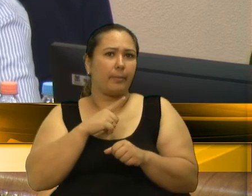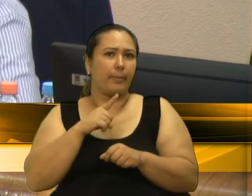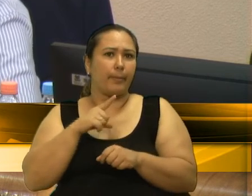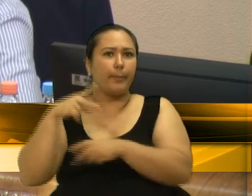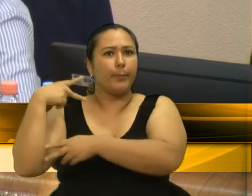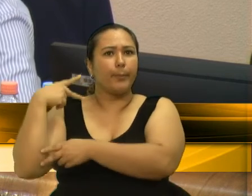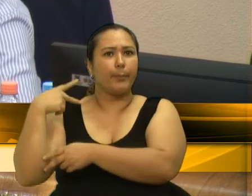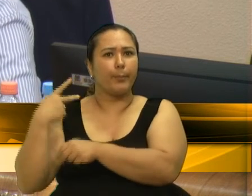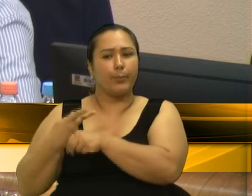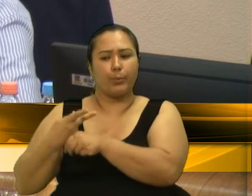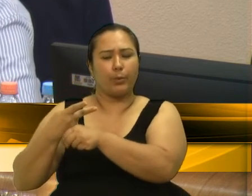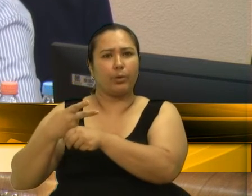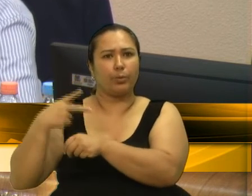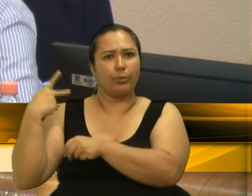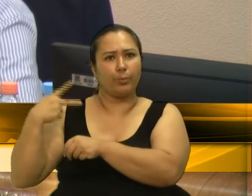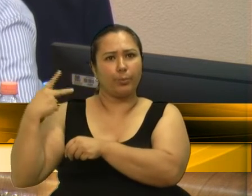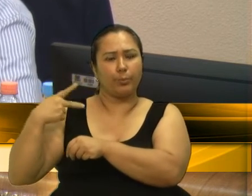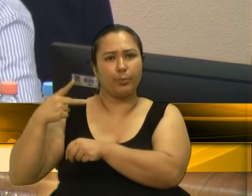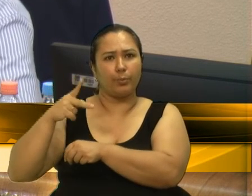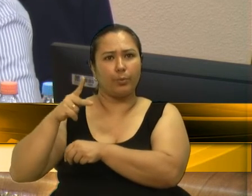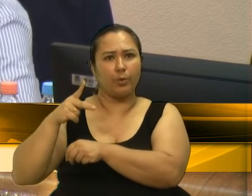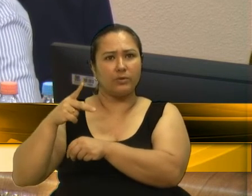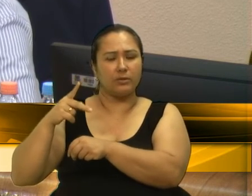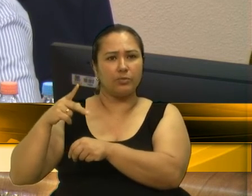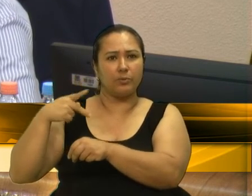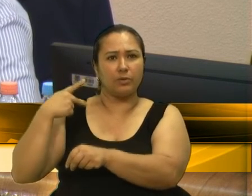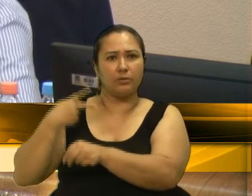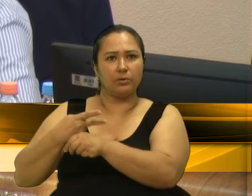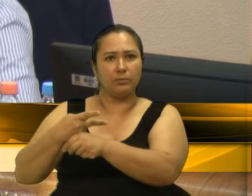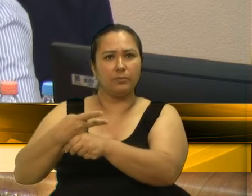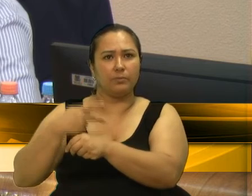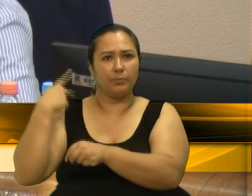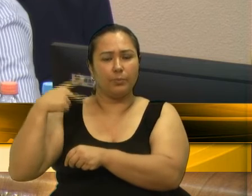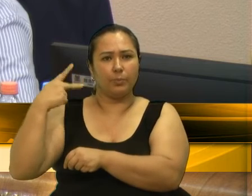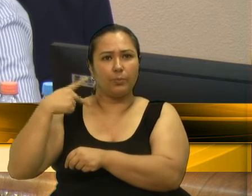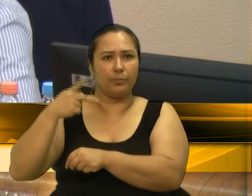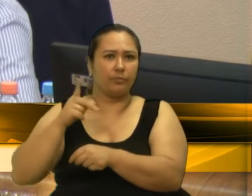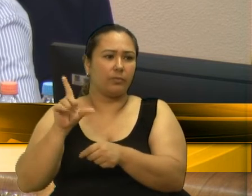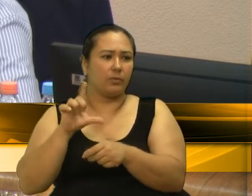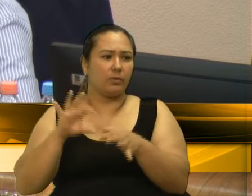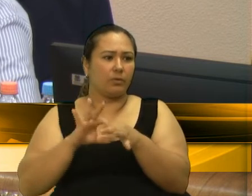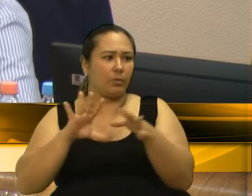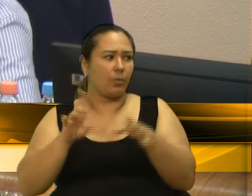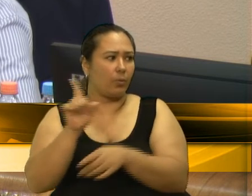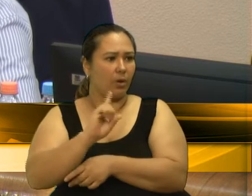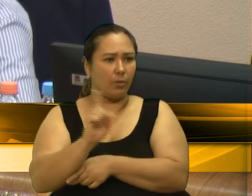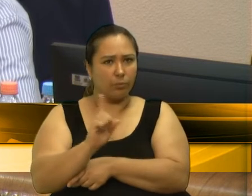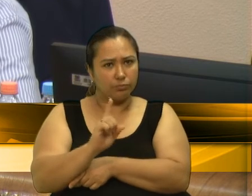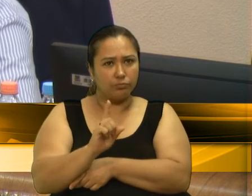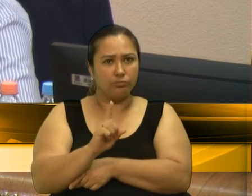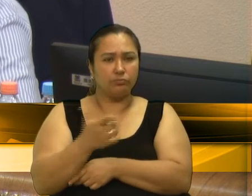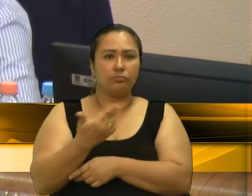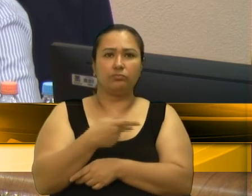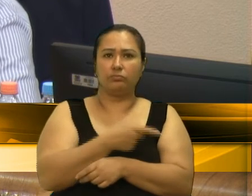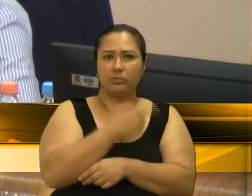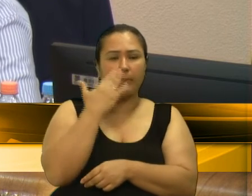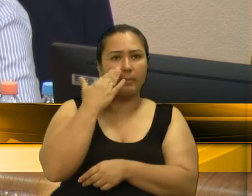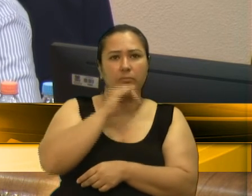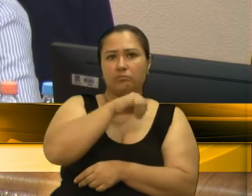relato de indeferimento por parte da PGM ou uma recomendação de autorizar ou não? Tem essa informação, senhor Jomir?